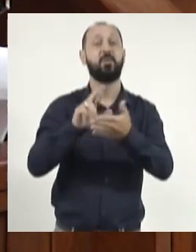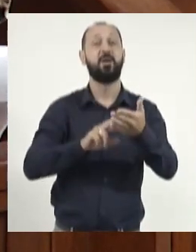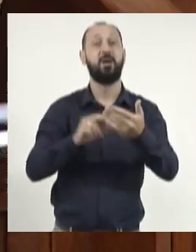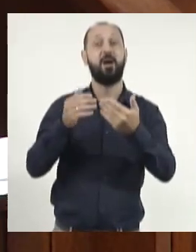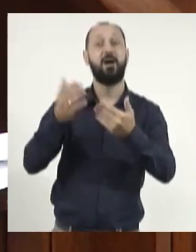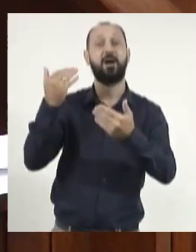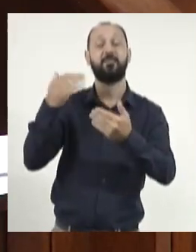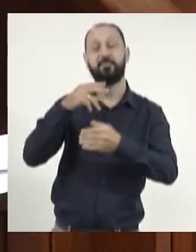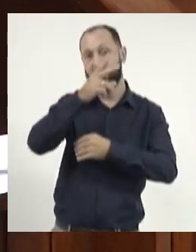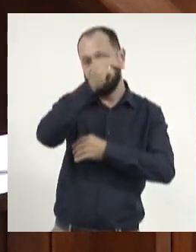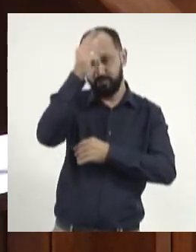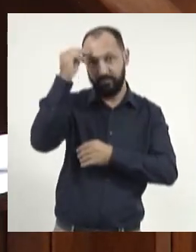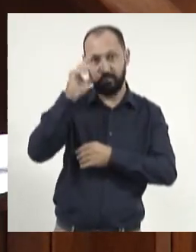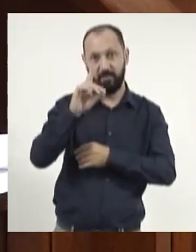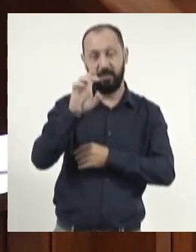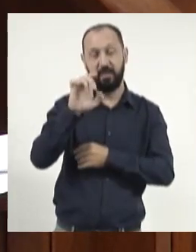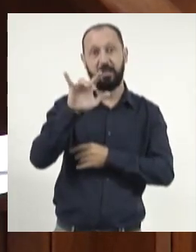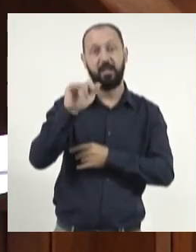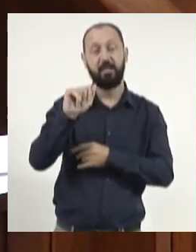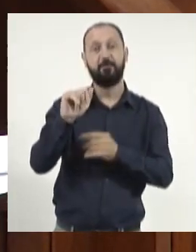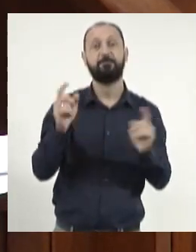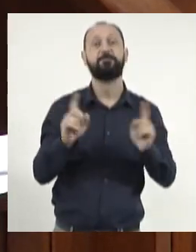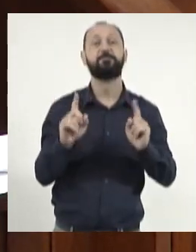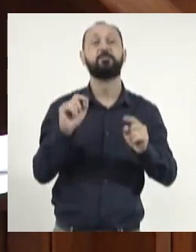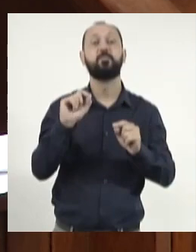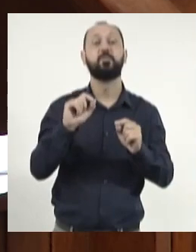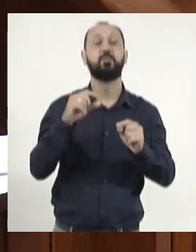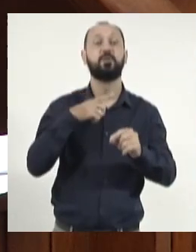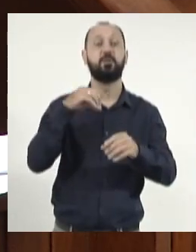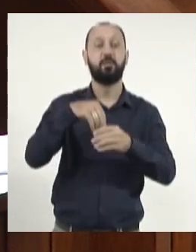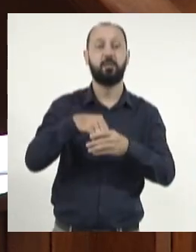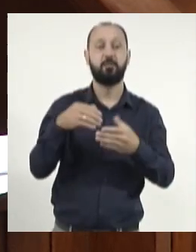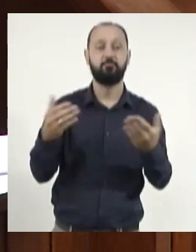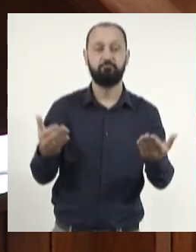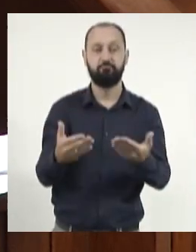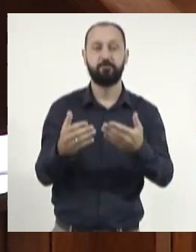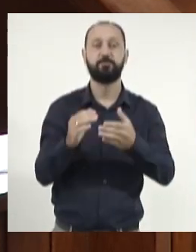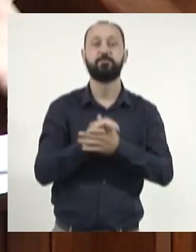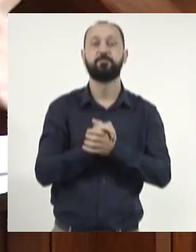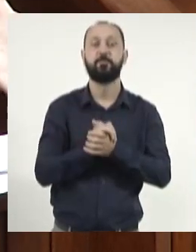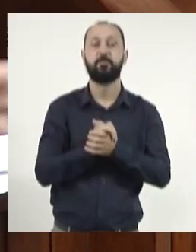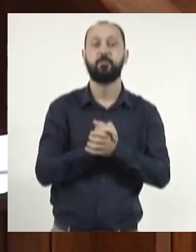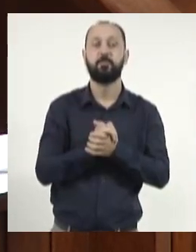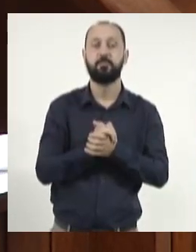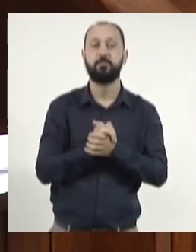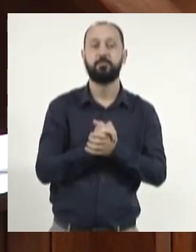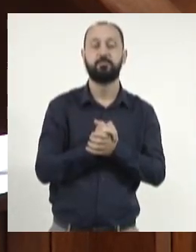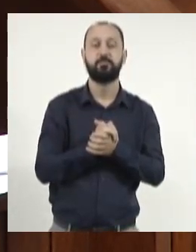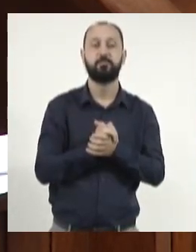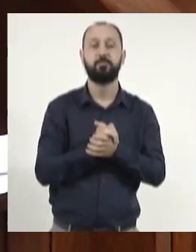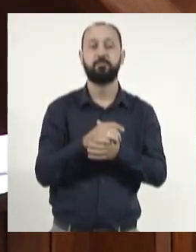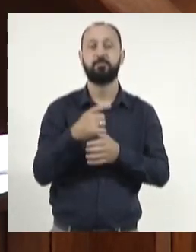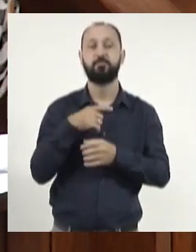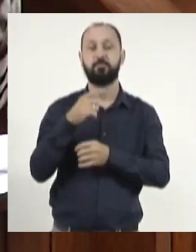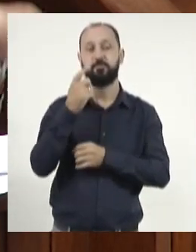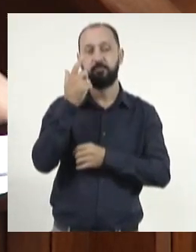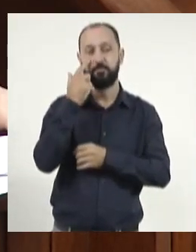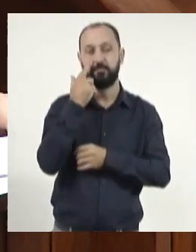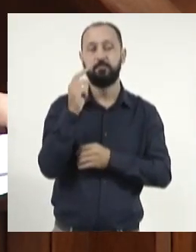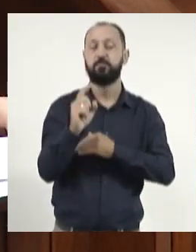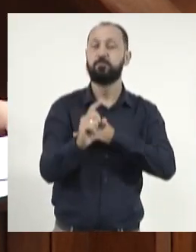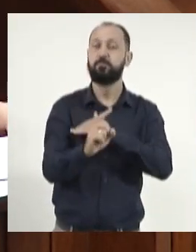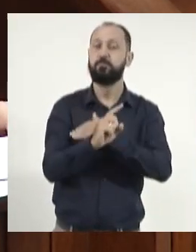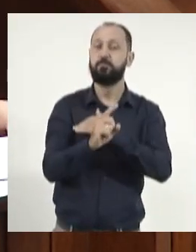então prefeita Délia Razzouk, e não do que existe no momento. Como uma forma de atestar os excelentes